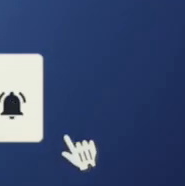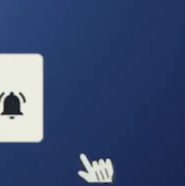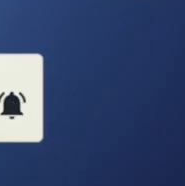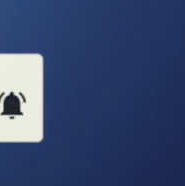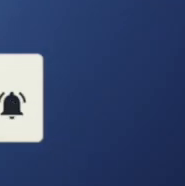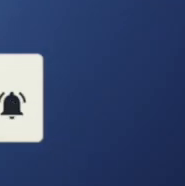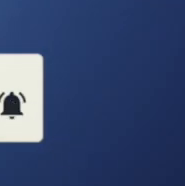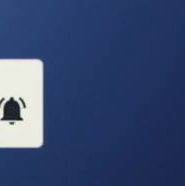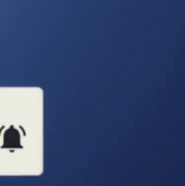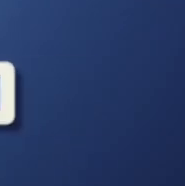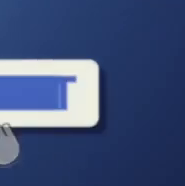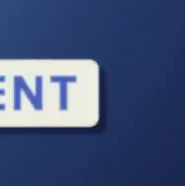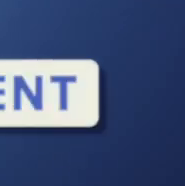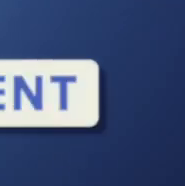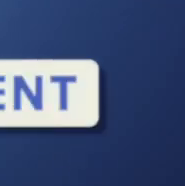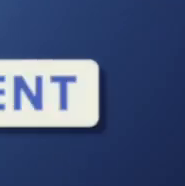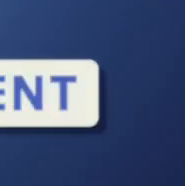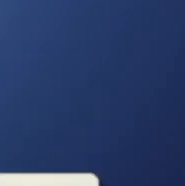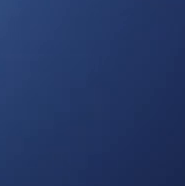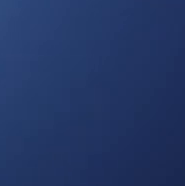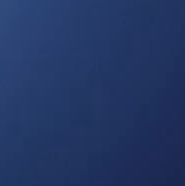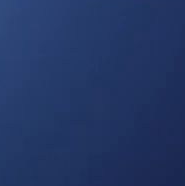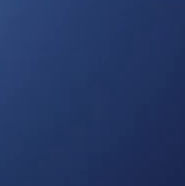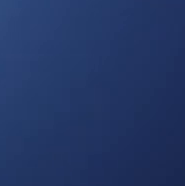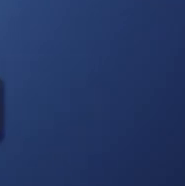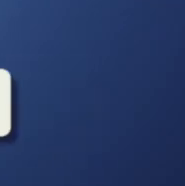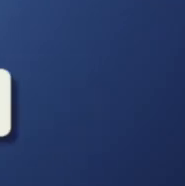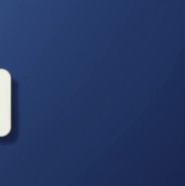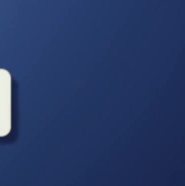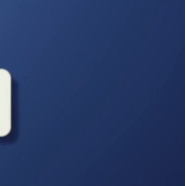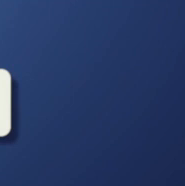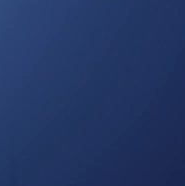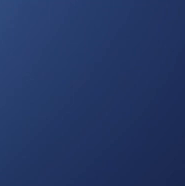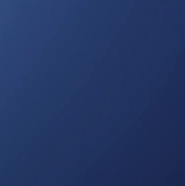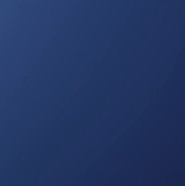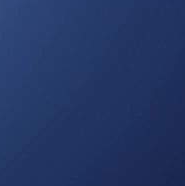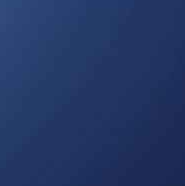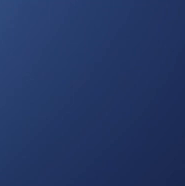Não há nenhum botão notificação, pode fazer comentário, não faz tudo, vai merecê-lo.